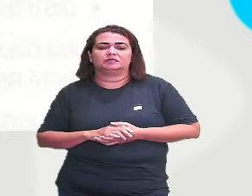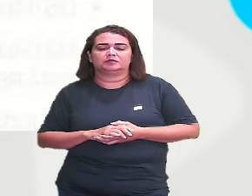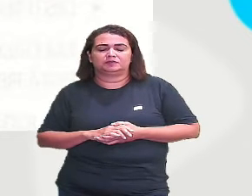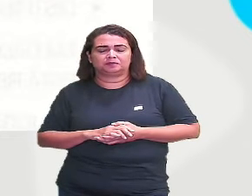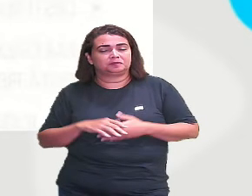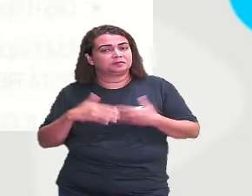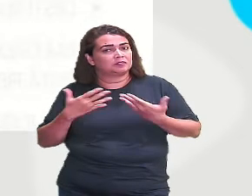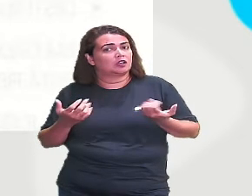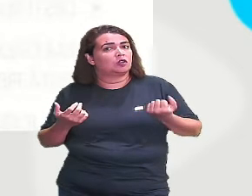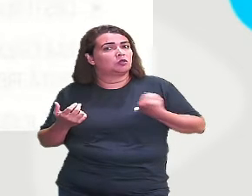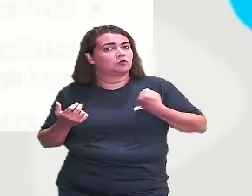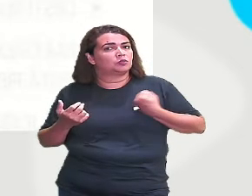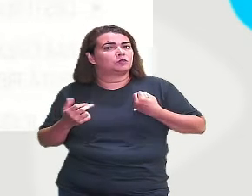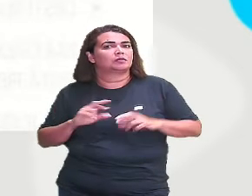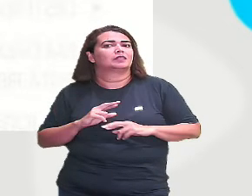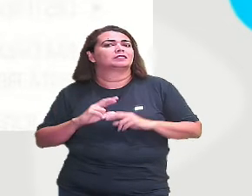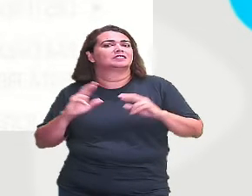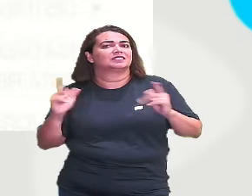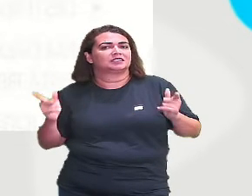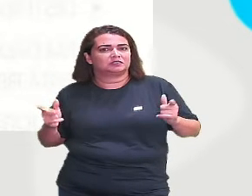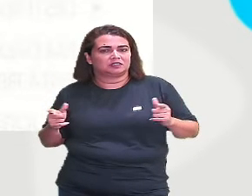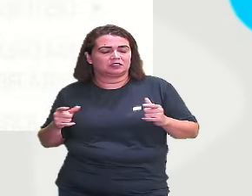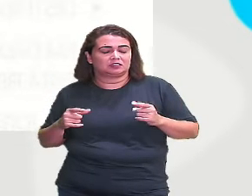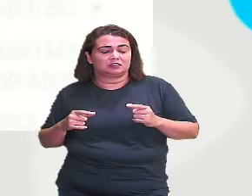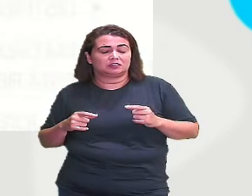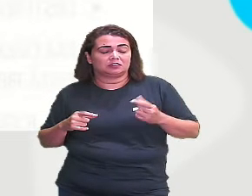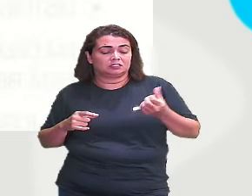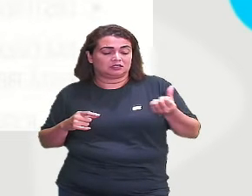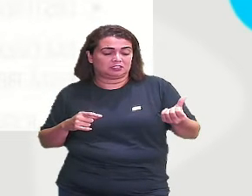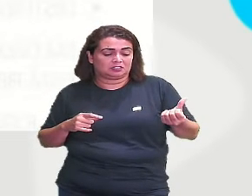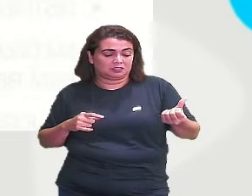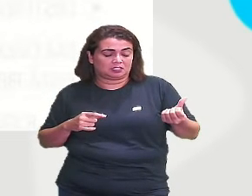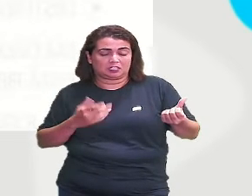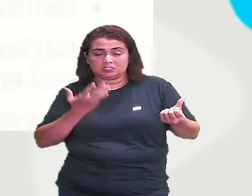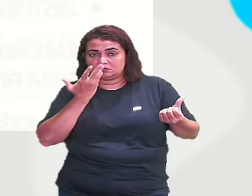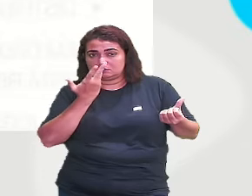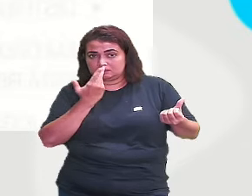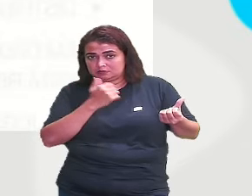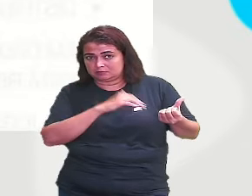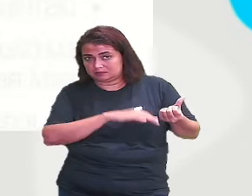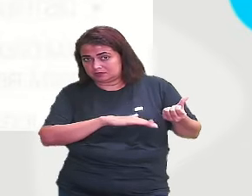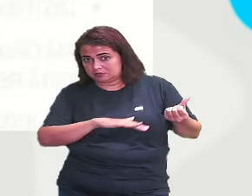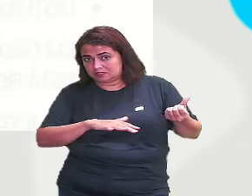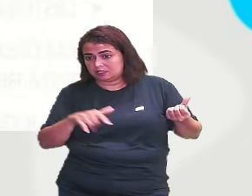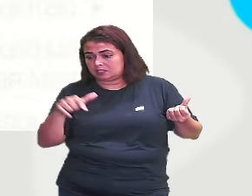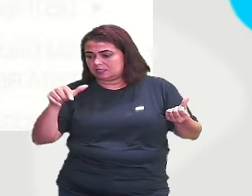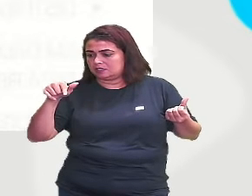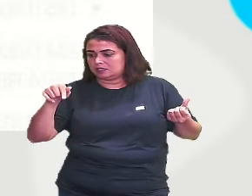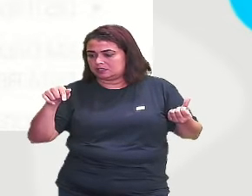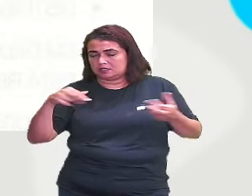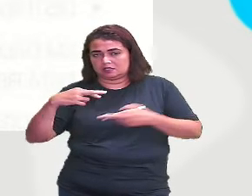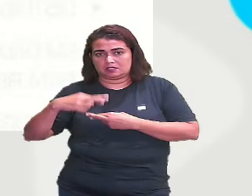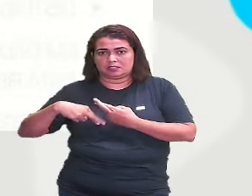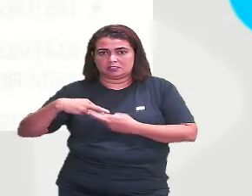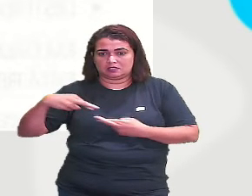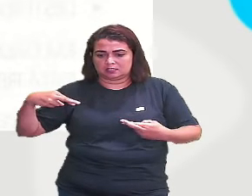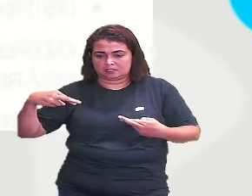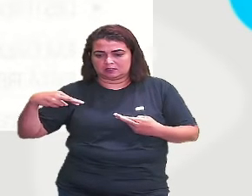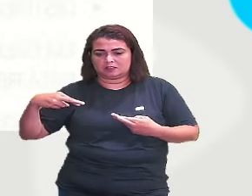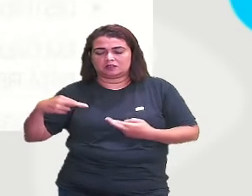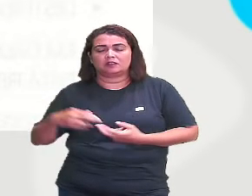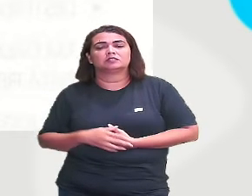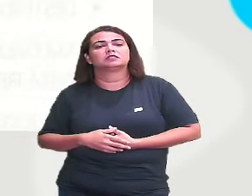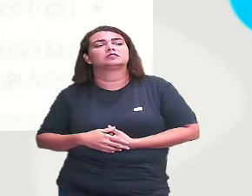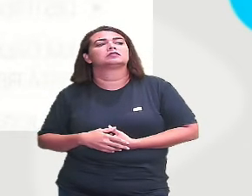o número não foi igual. Um é 6, que foi a quantidade de crianças, e outro foi 7, a quantidade de cordas.